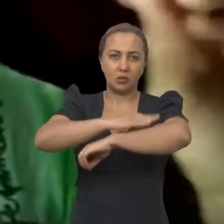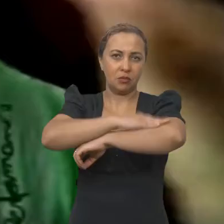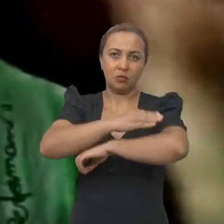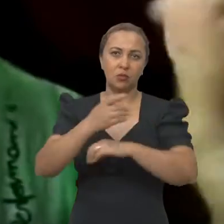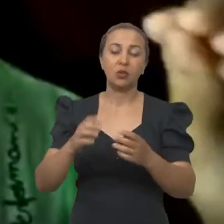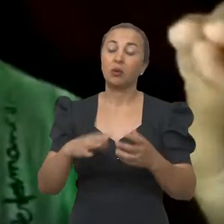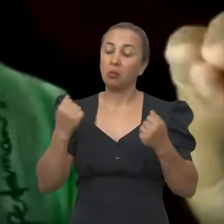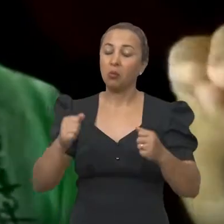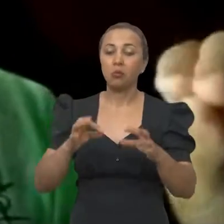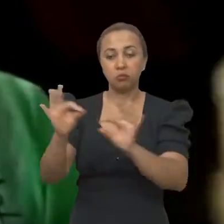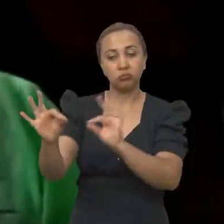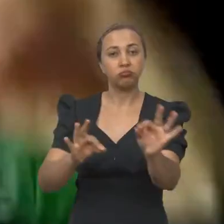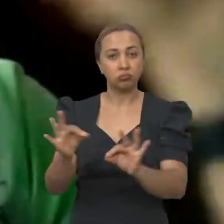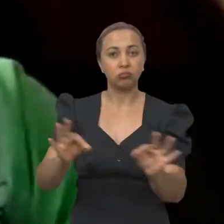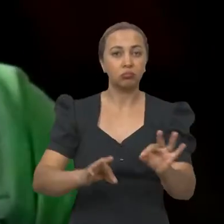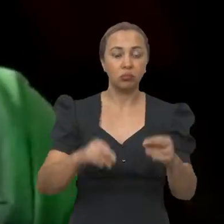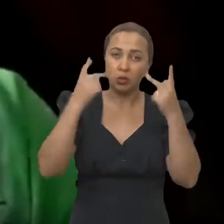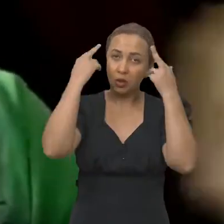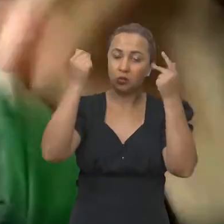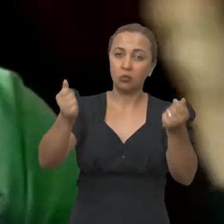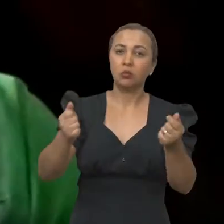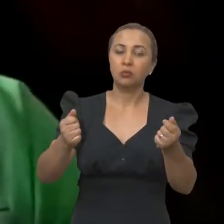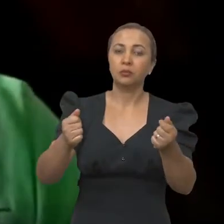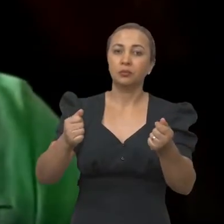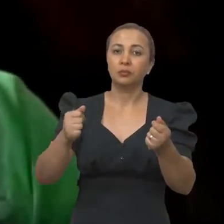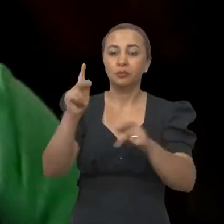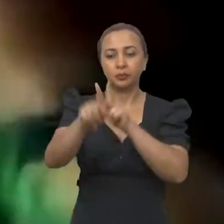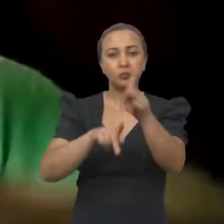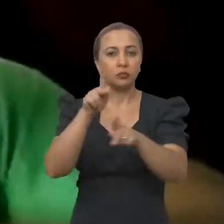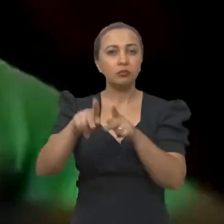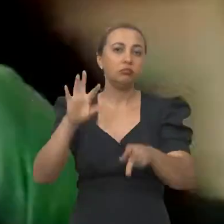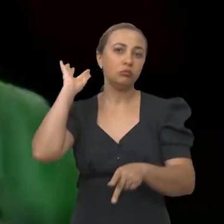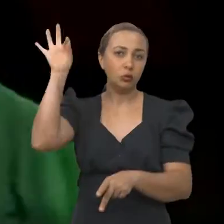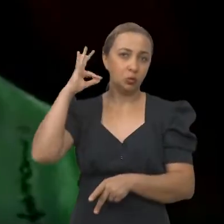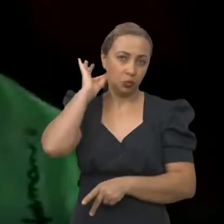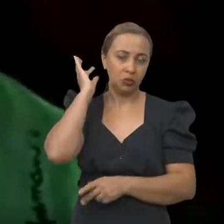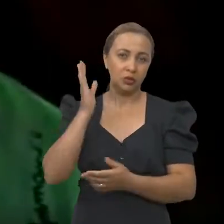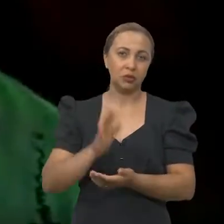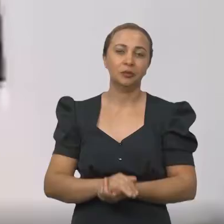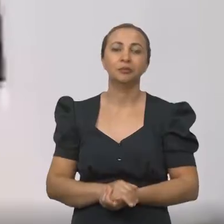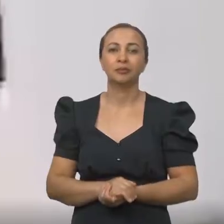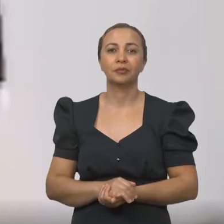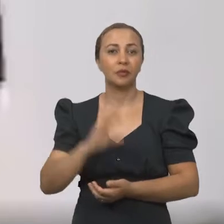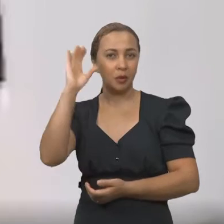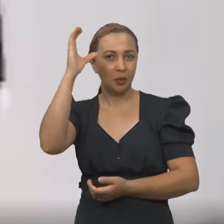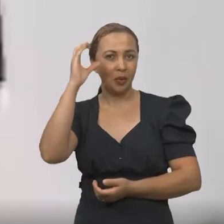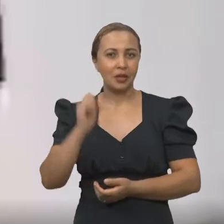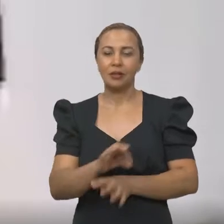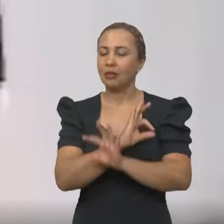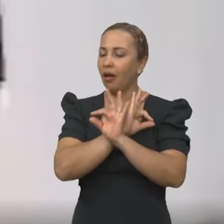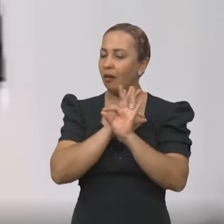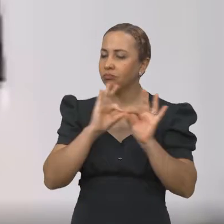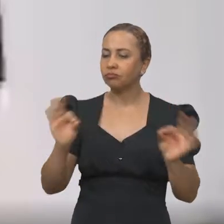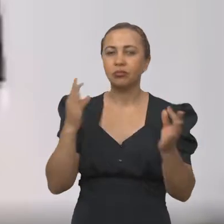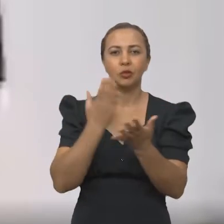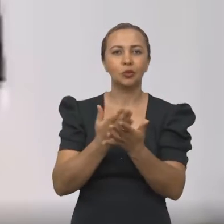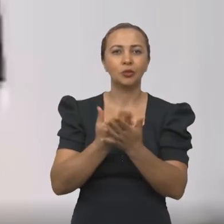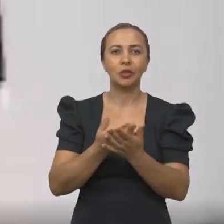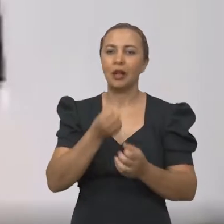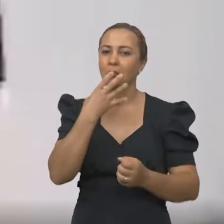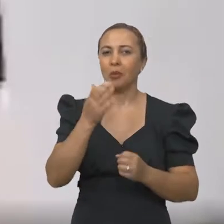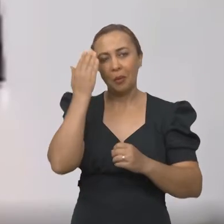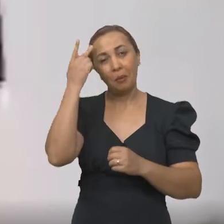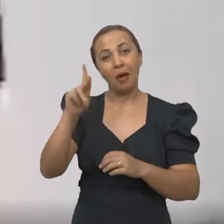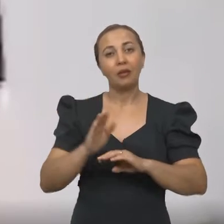podem estar funcionando como controladores, né, naturais das populações dos mosquitos. Uma ciência bem feita, ela é uma